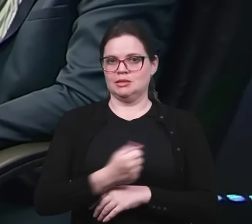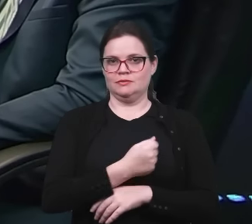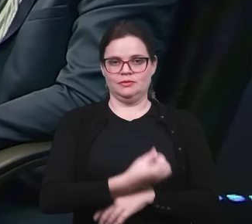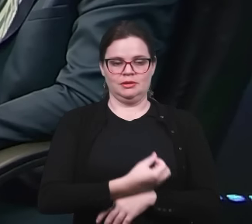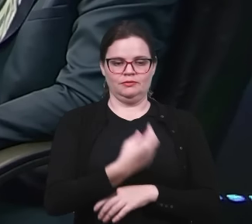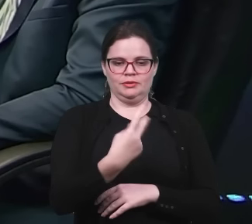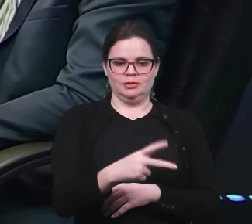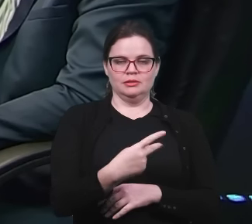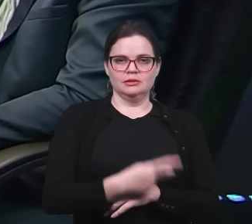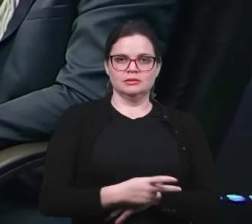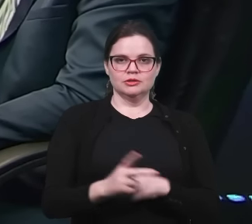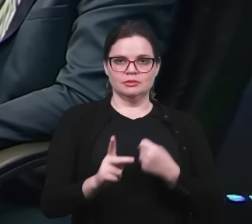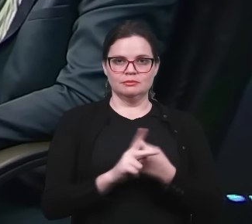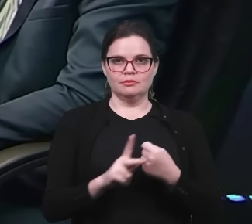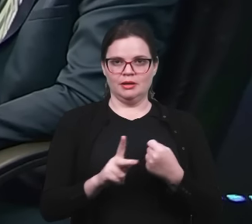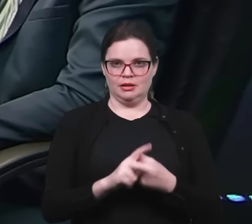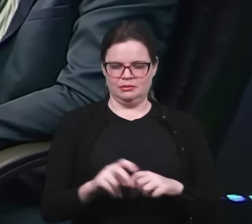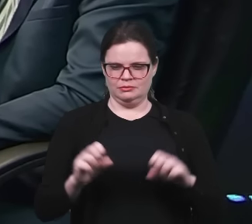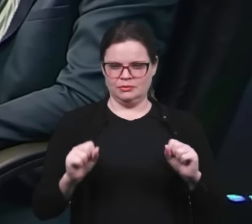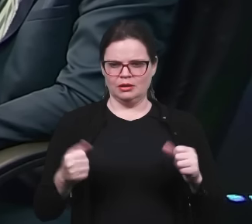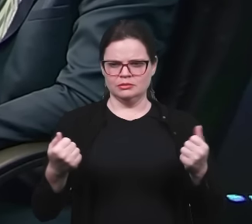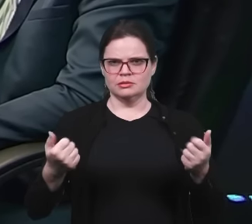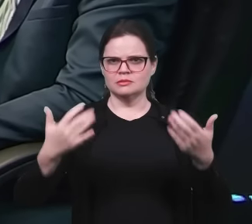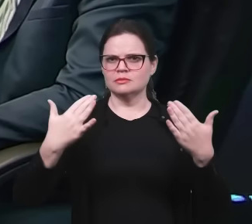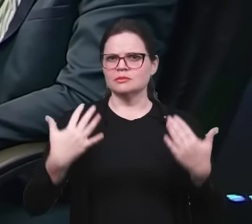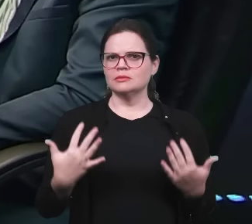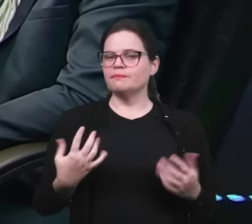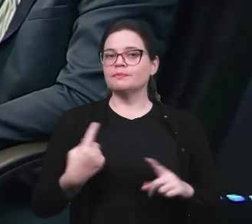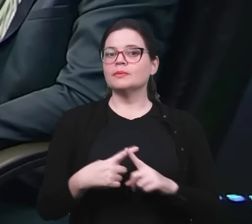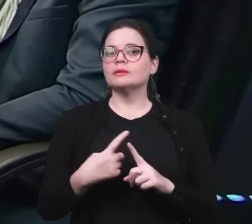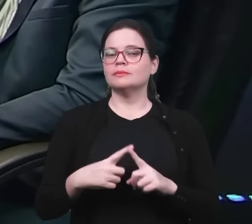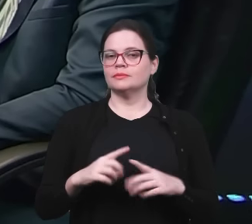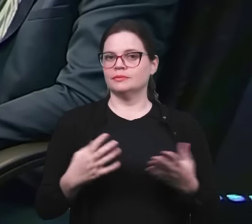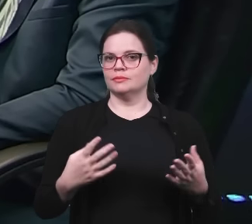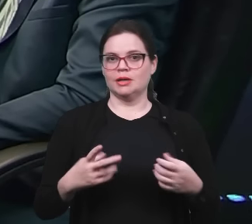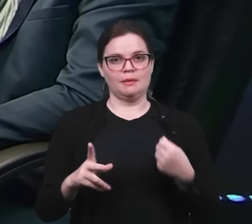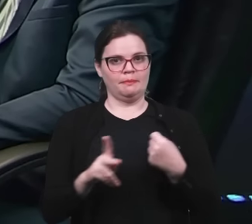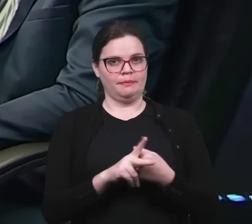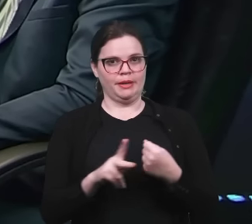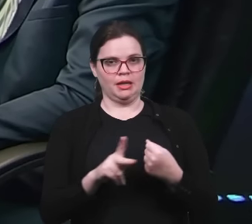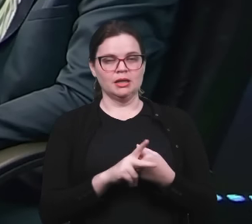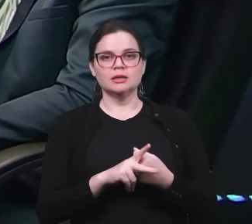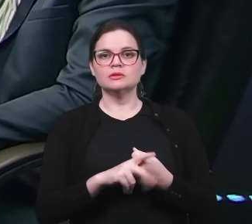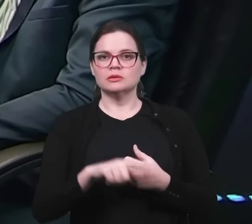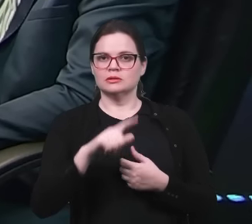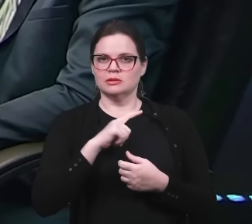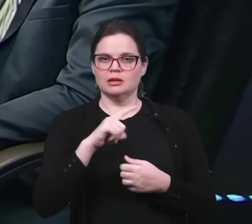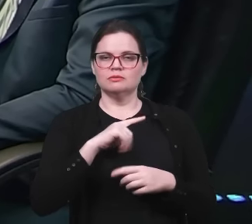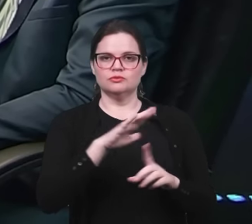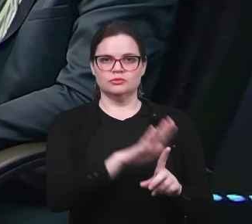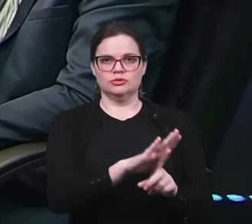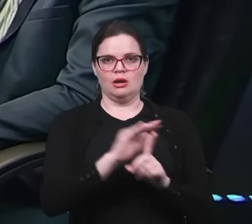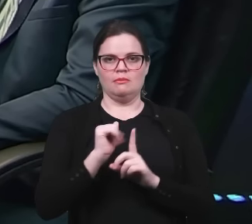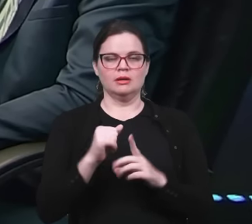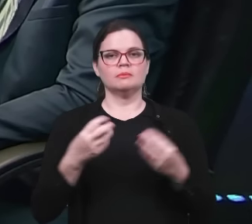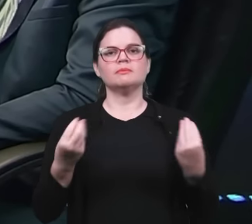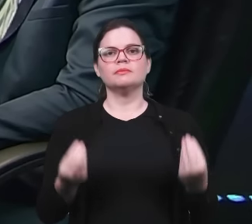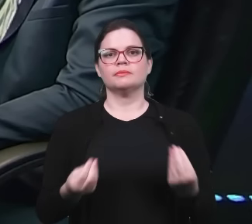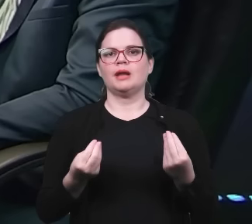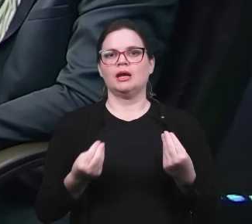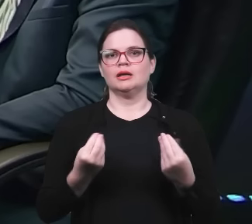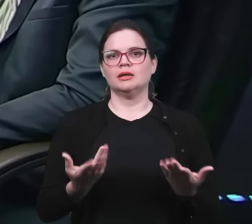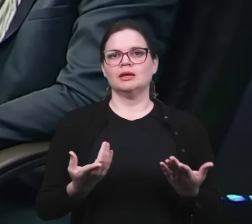salvação na vida de Pedro, né? Porque Pedro, ele foi chamado para ser